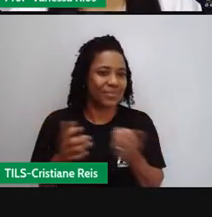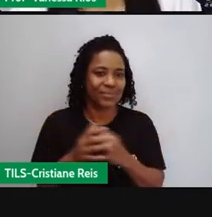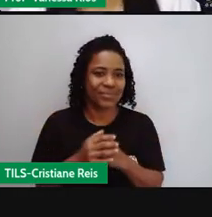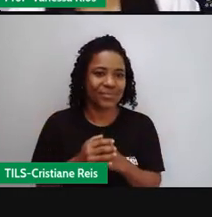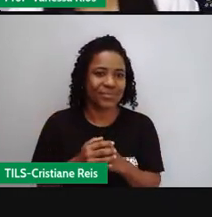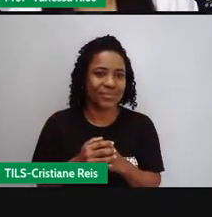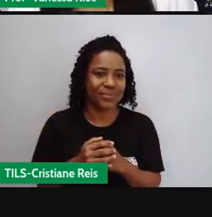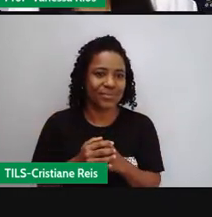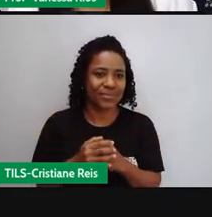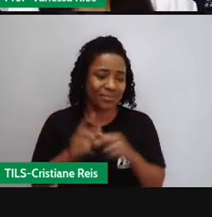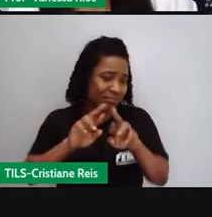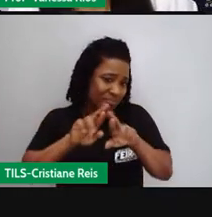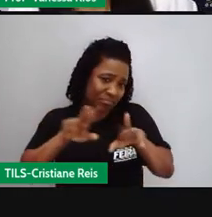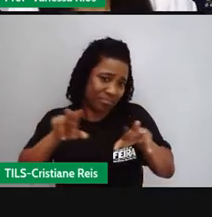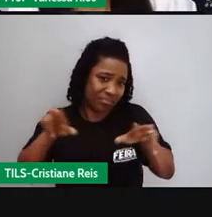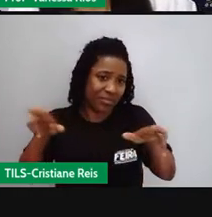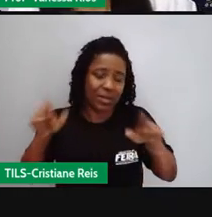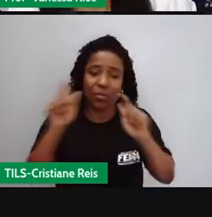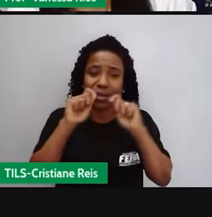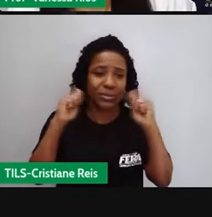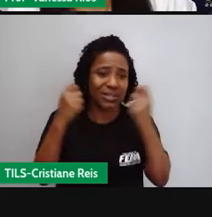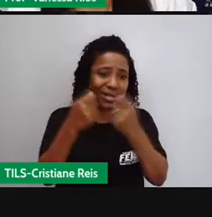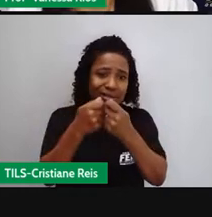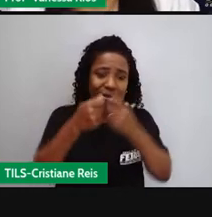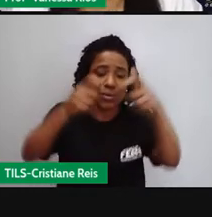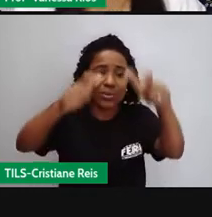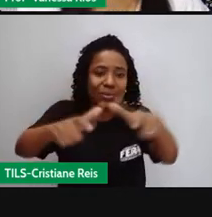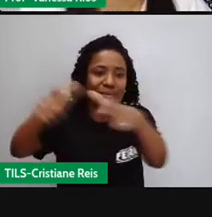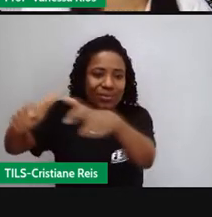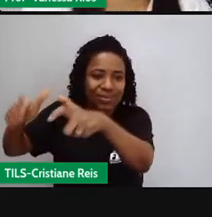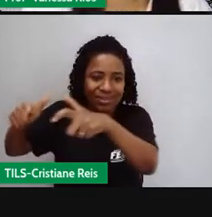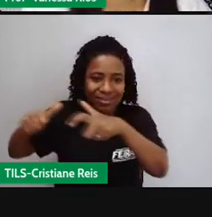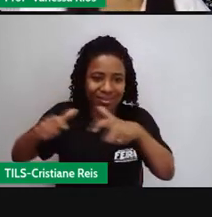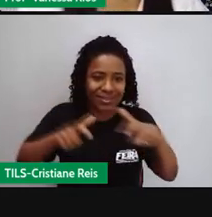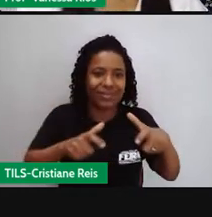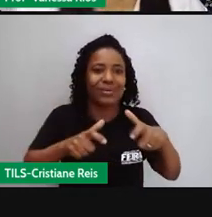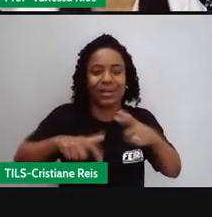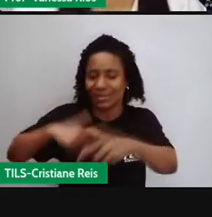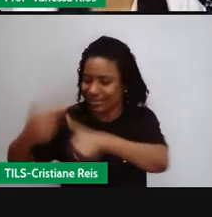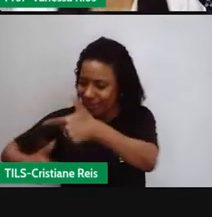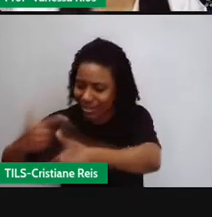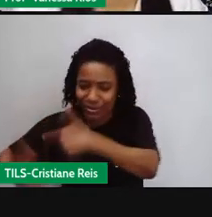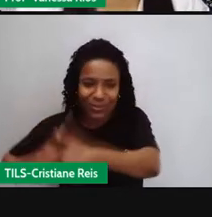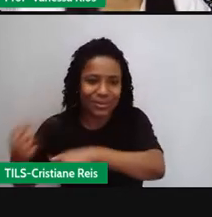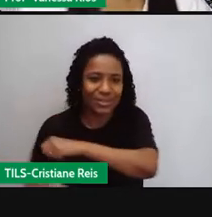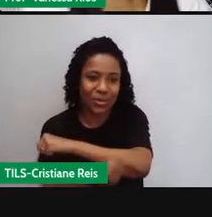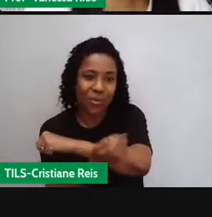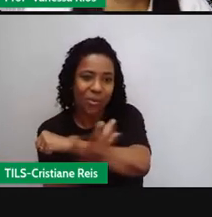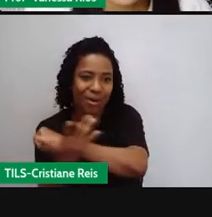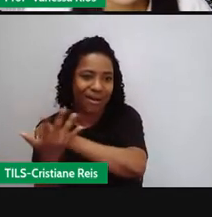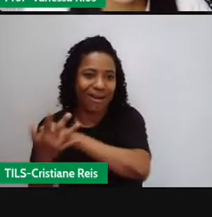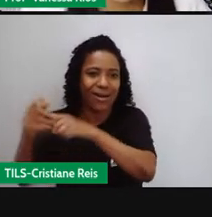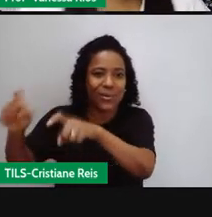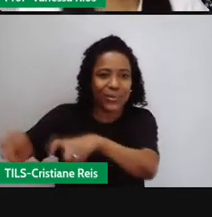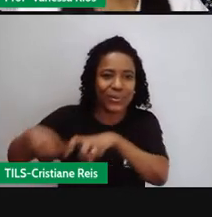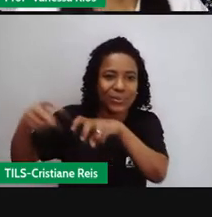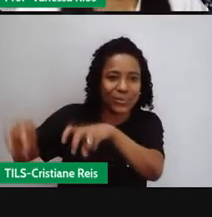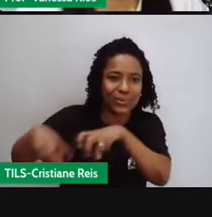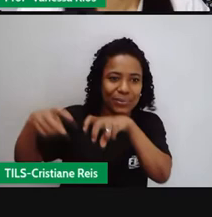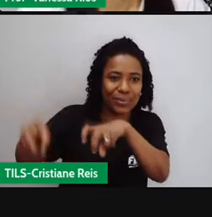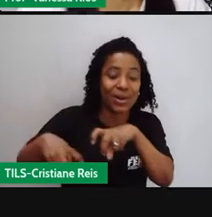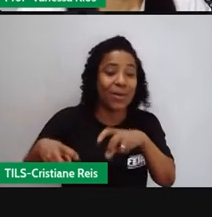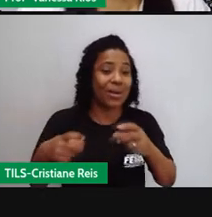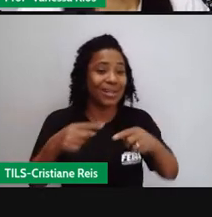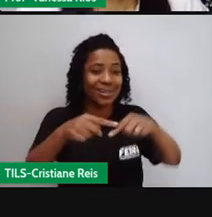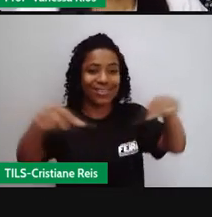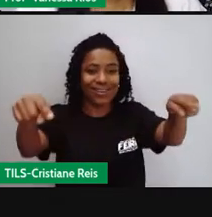uma associação pequena da sua comunidade, né, de produtores rurais, então, até para escolher o líder da sala, o